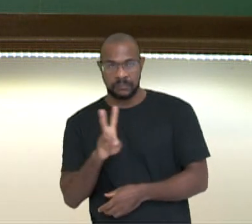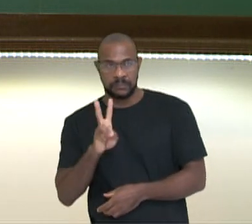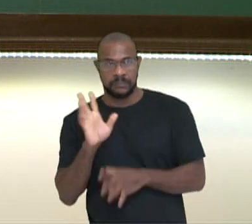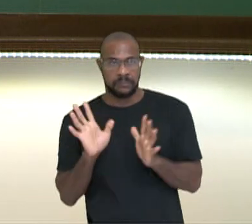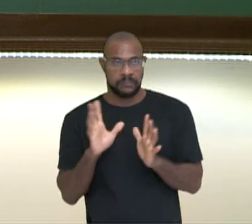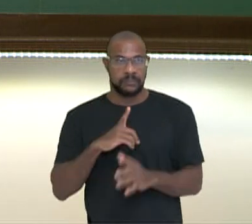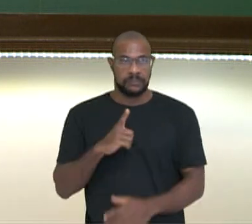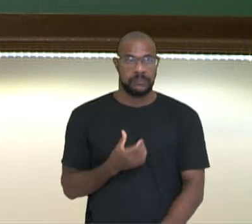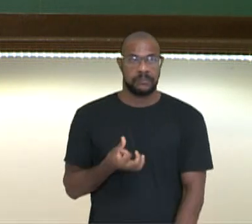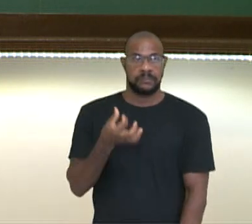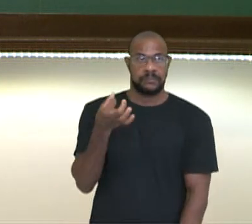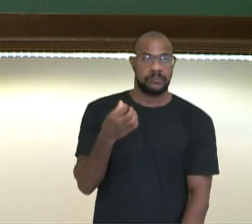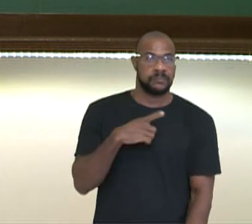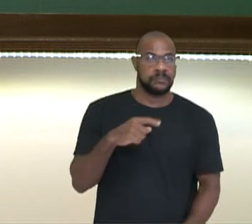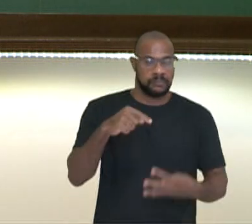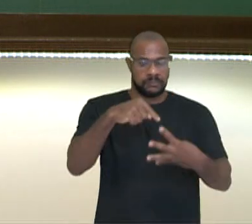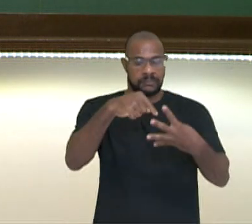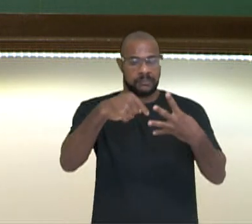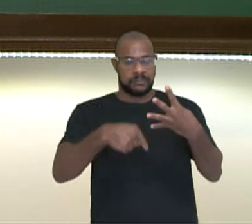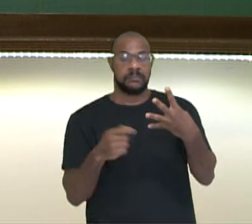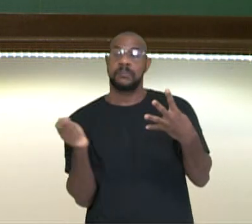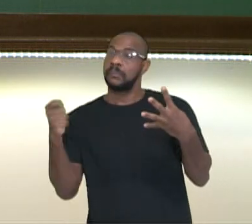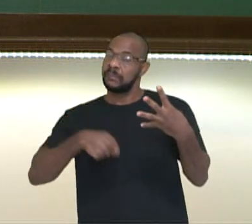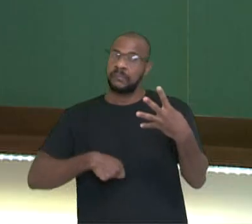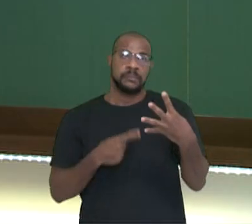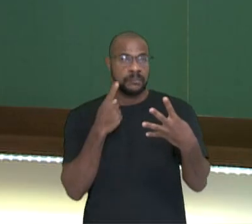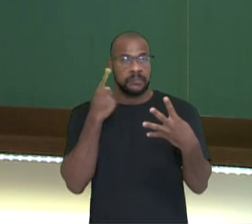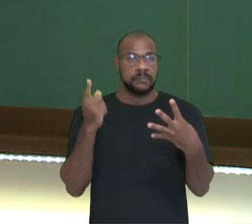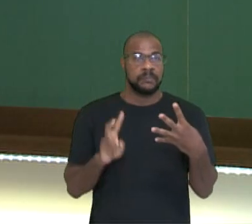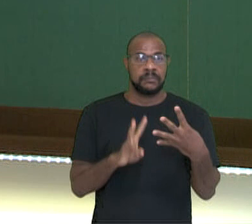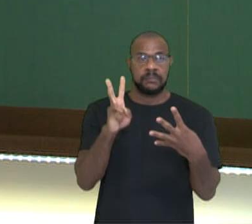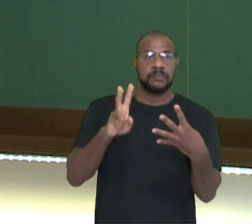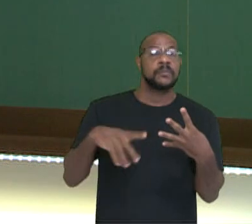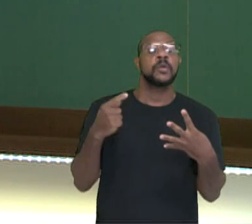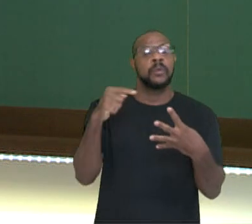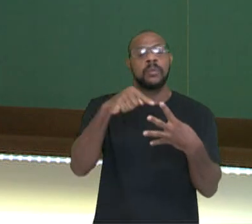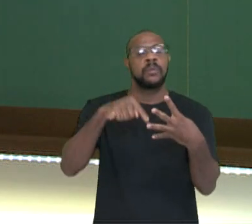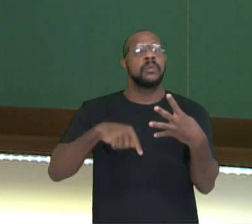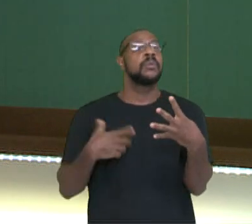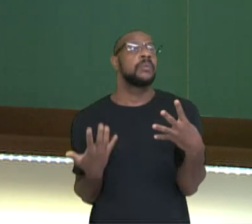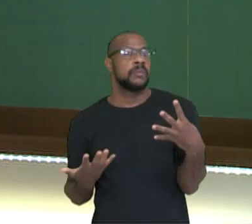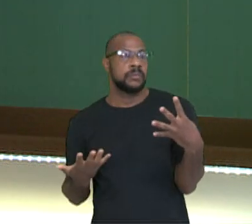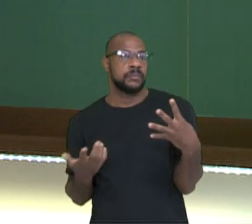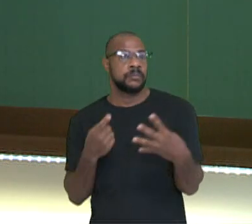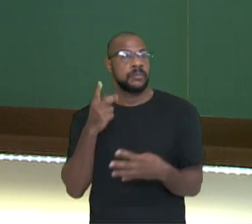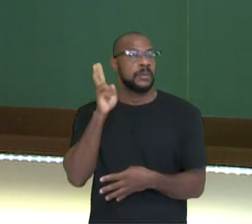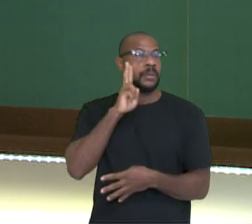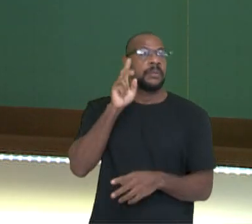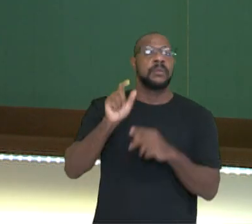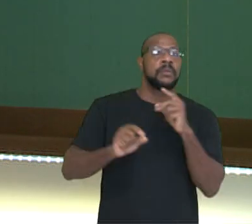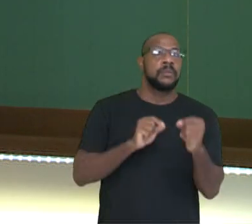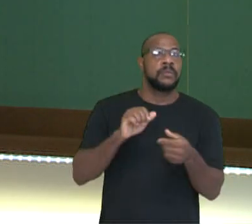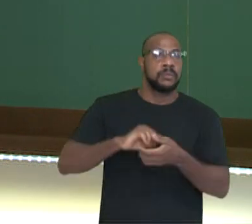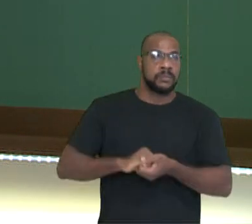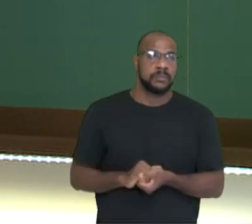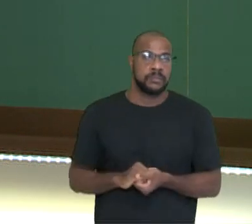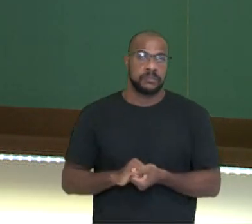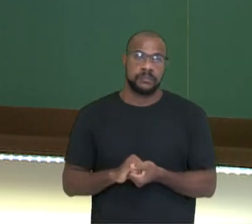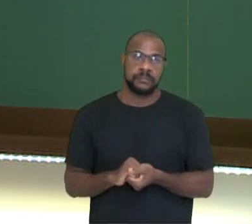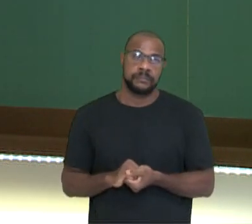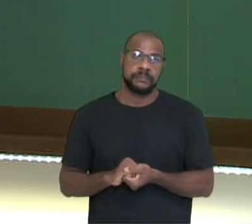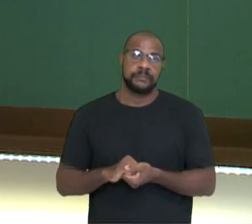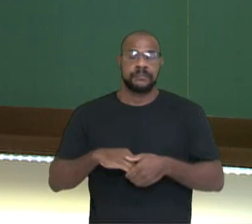60 graus, tem outros valores possíveis. Qual deles que é? Então, nós vamos lembrar que